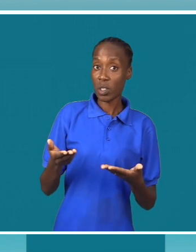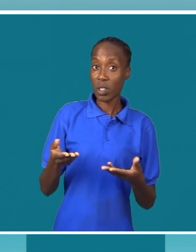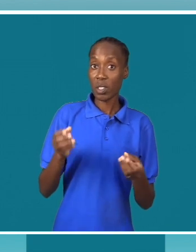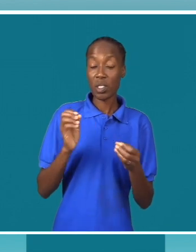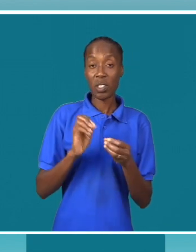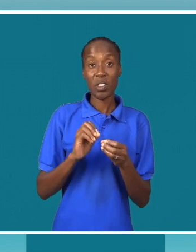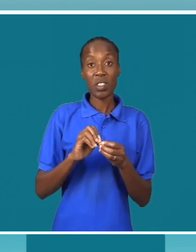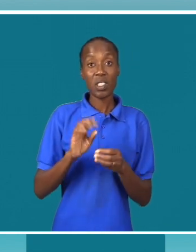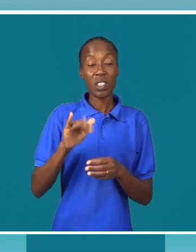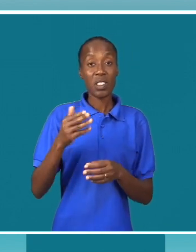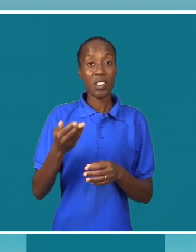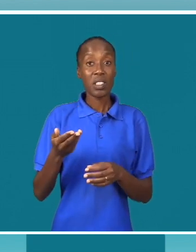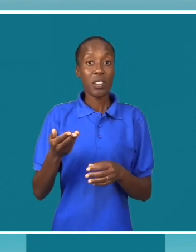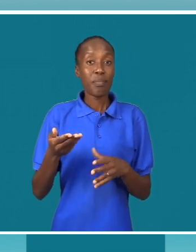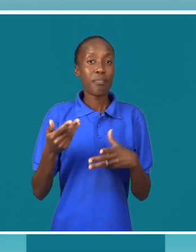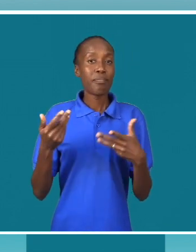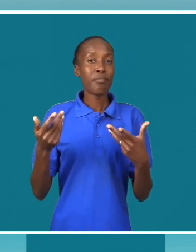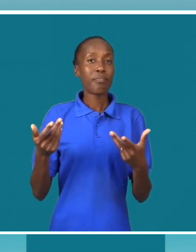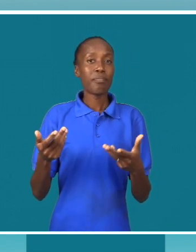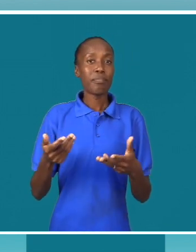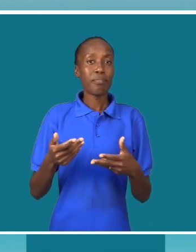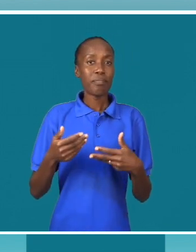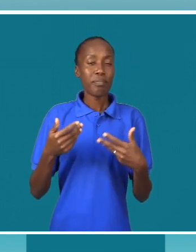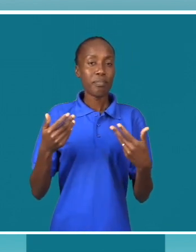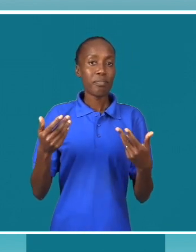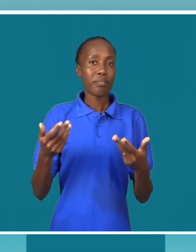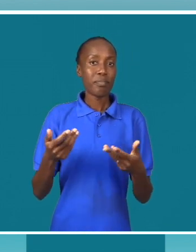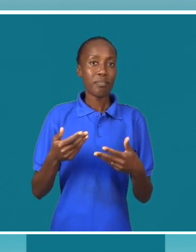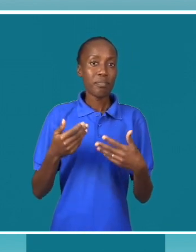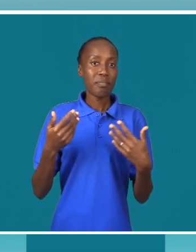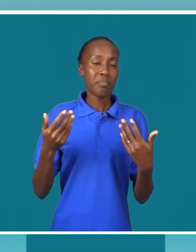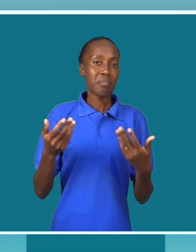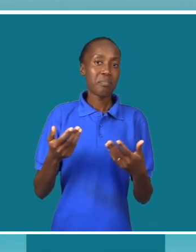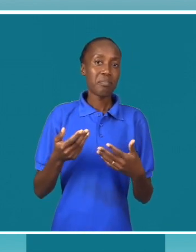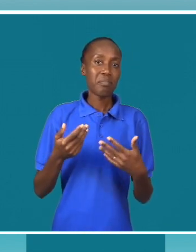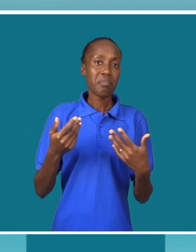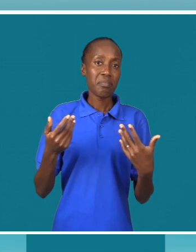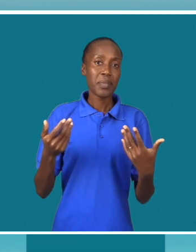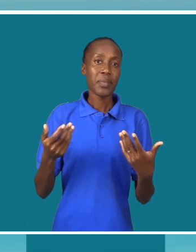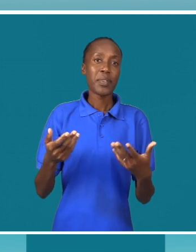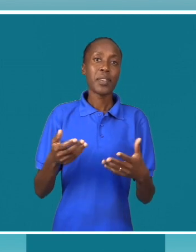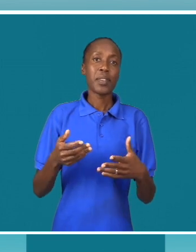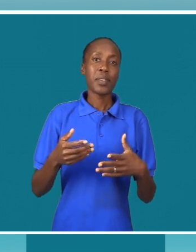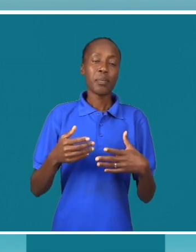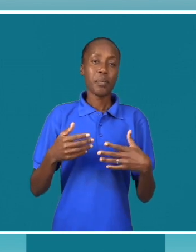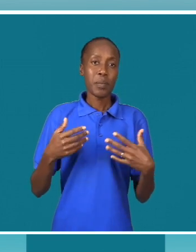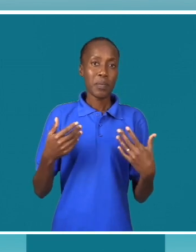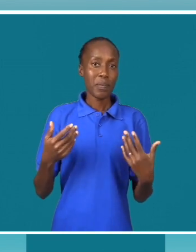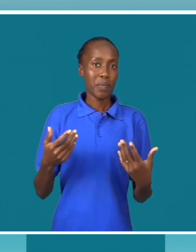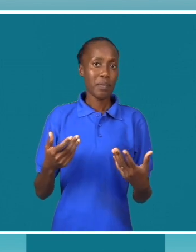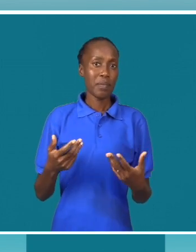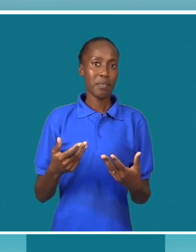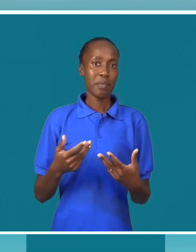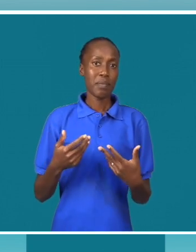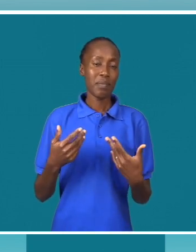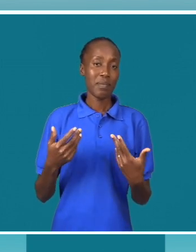Está melhor eu com isso. Depois, vou levantar. Não gostar.